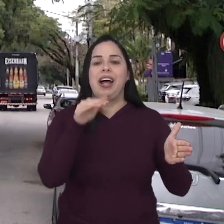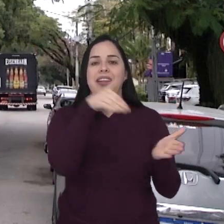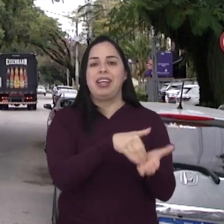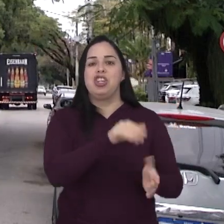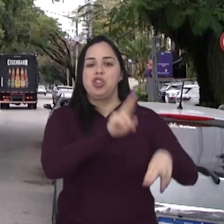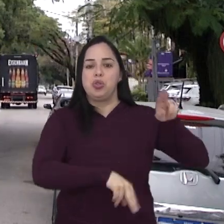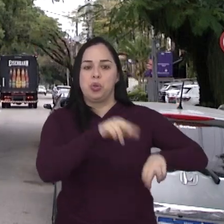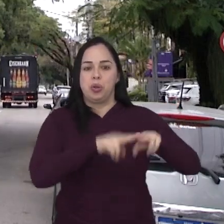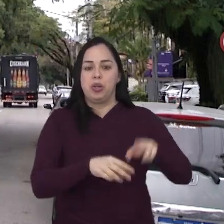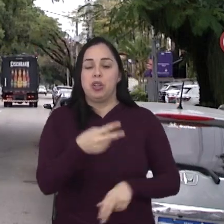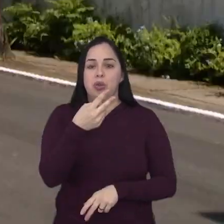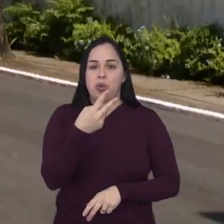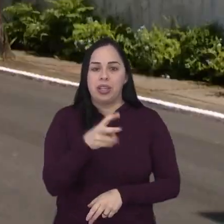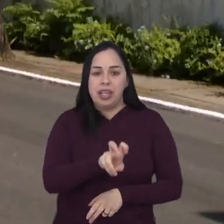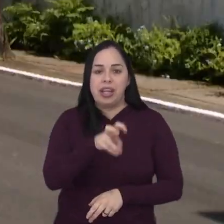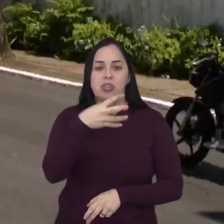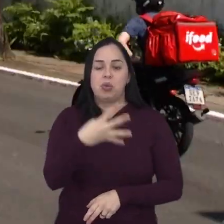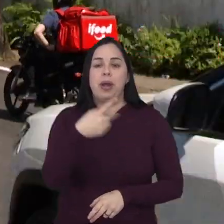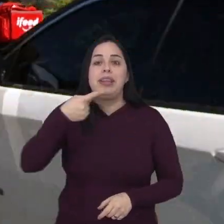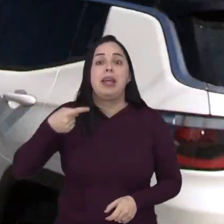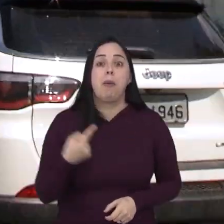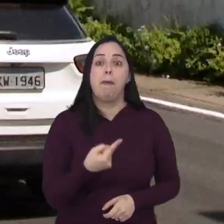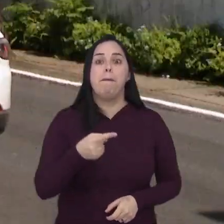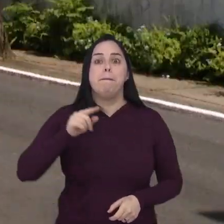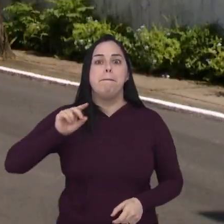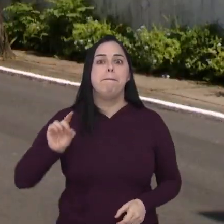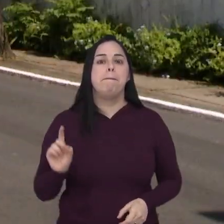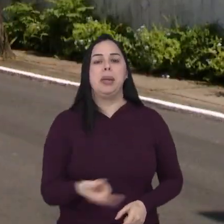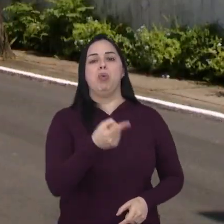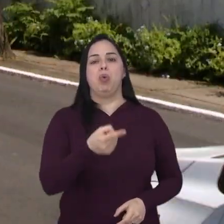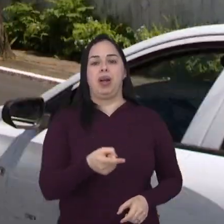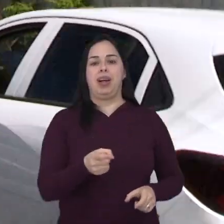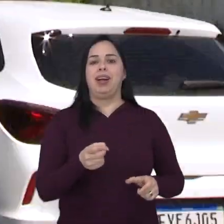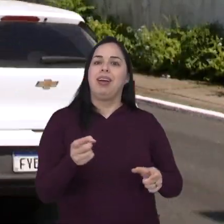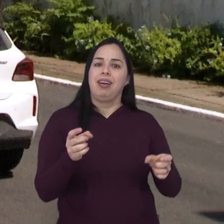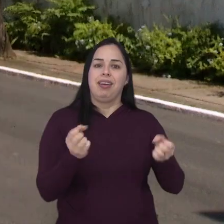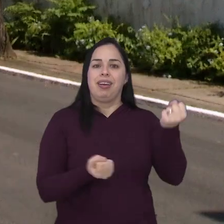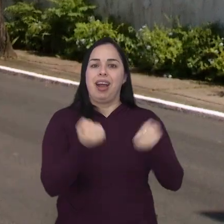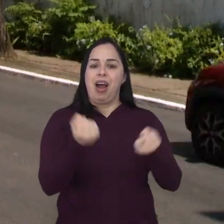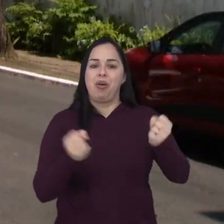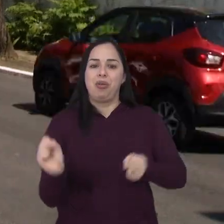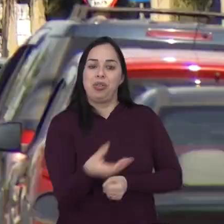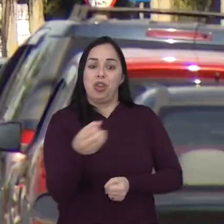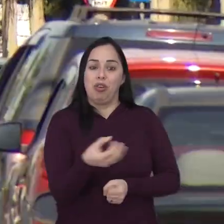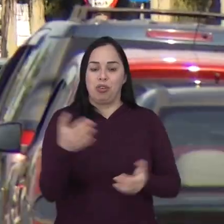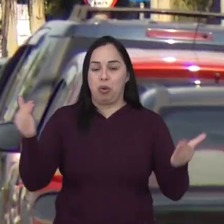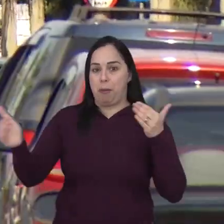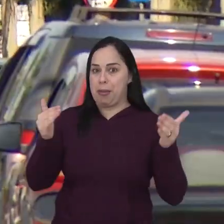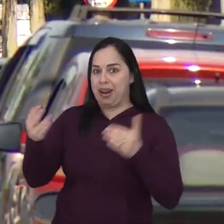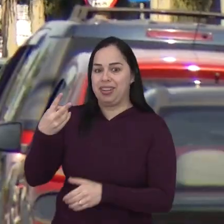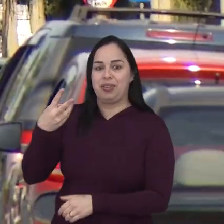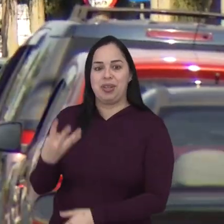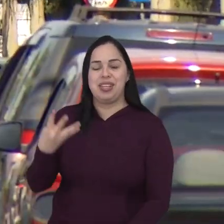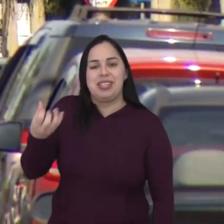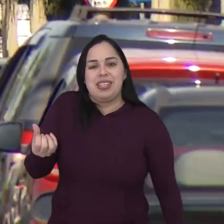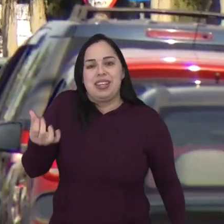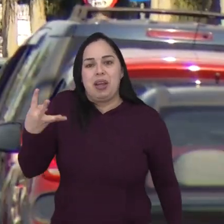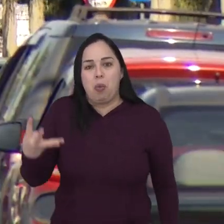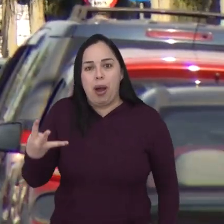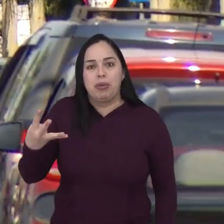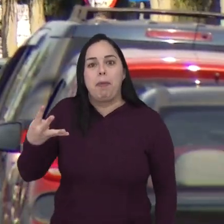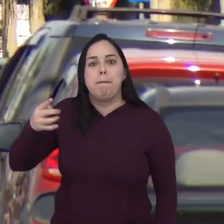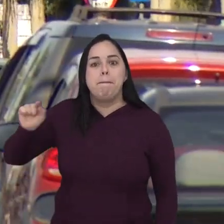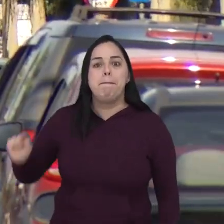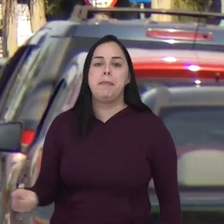foram 541 mil novos emplacamentos de veículos, contra 464 mil no primeiro semestre